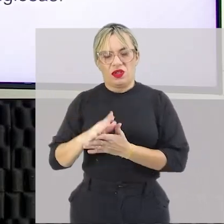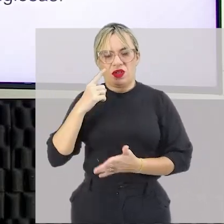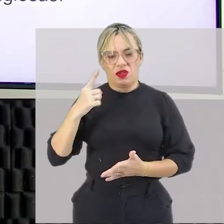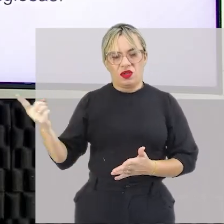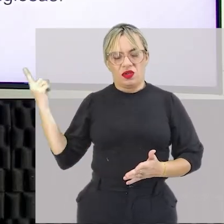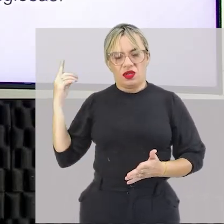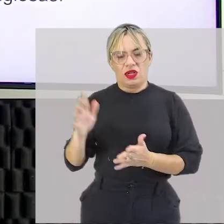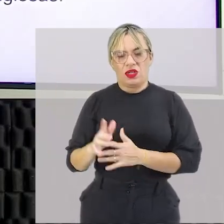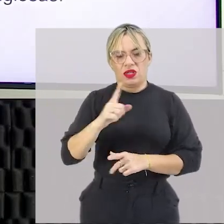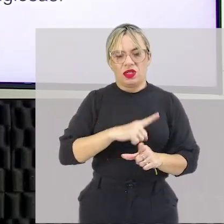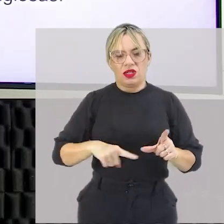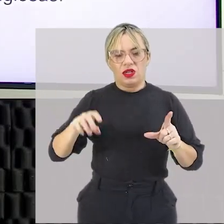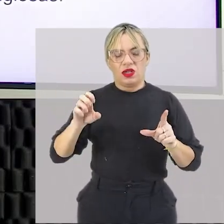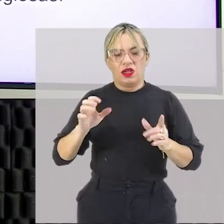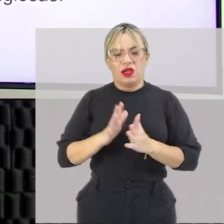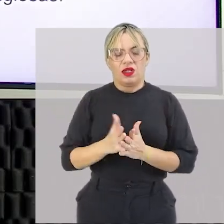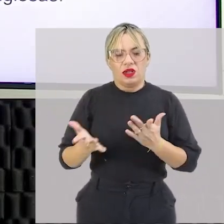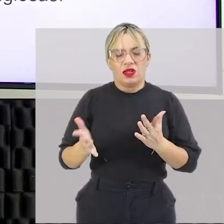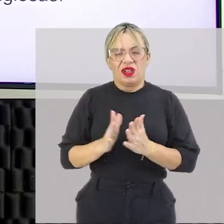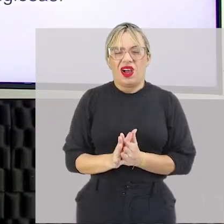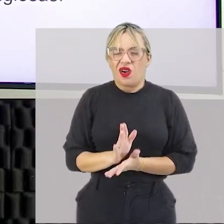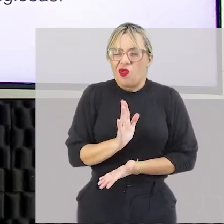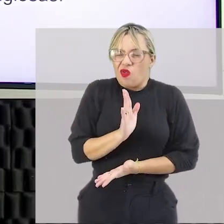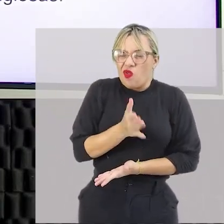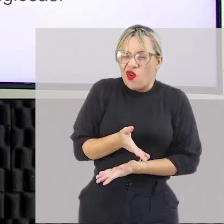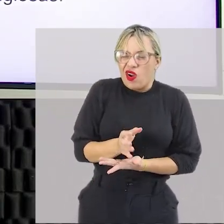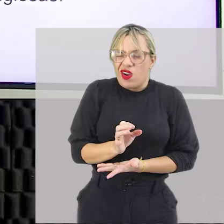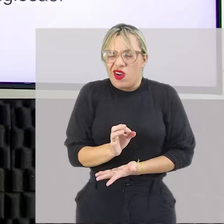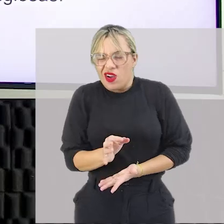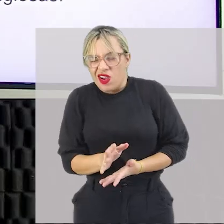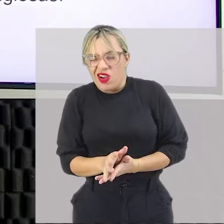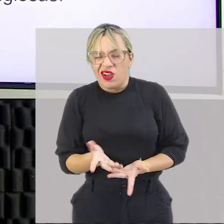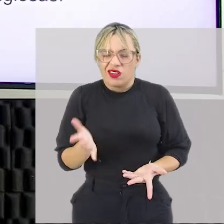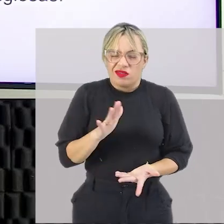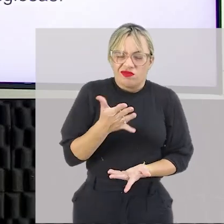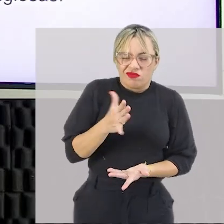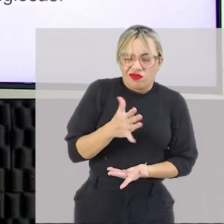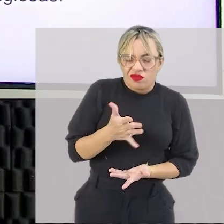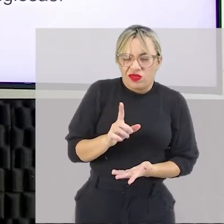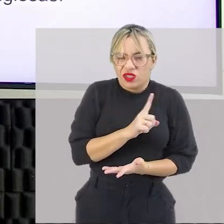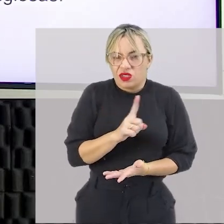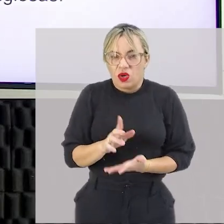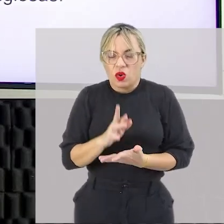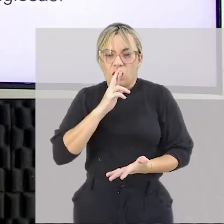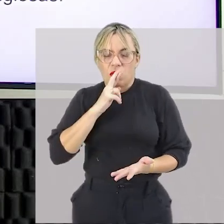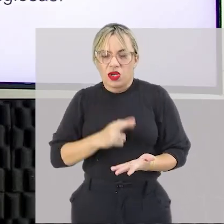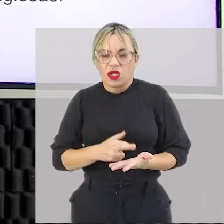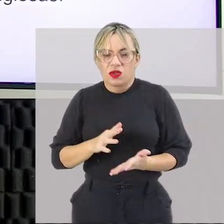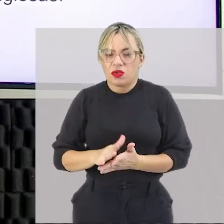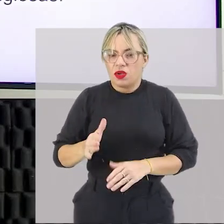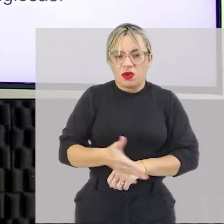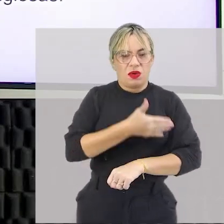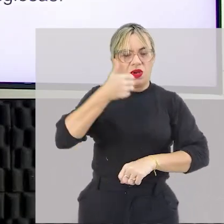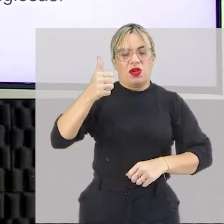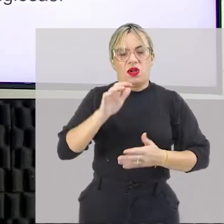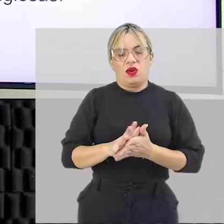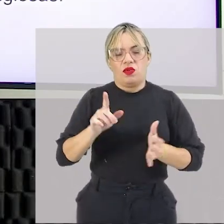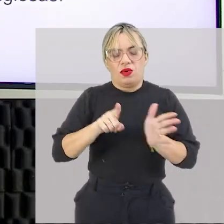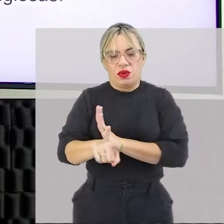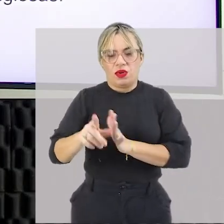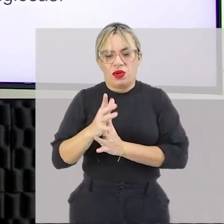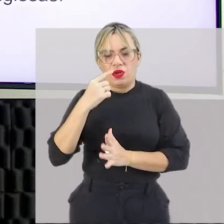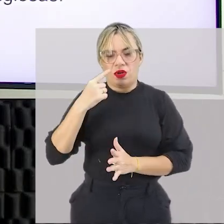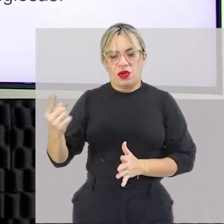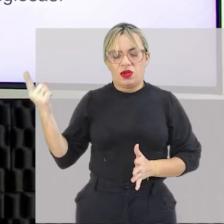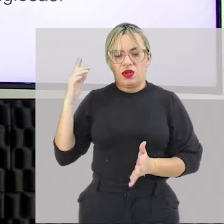opção distratora. Ela está quase certa, ela tem a ver com o texto, mas ela não responde corretamente ao que foi perguntado. O